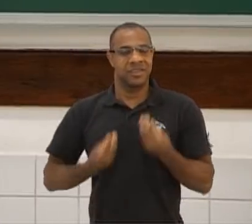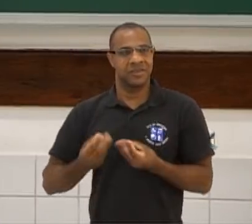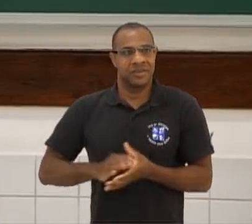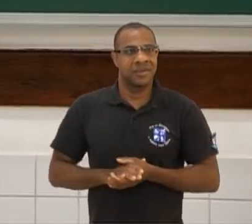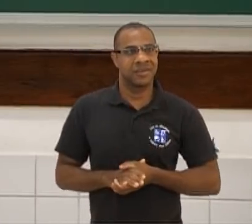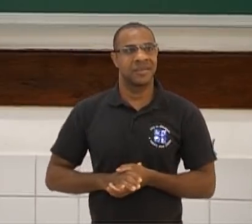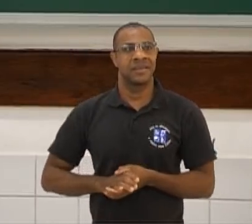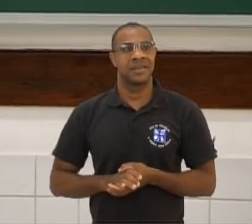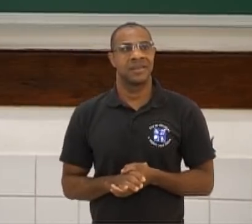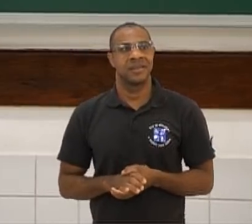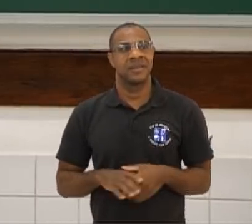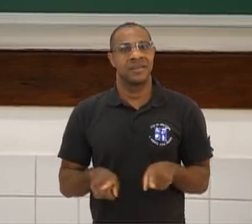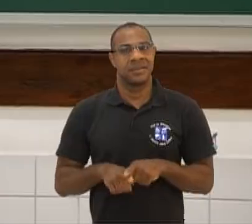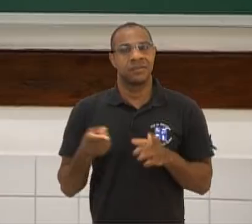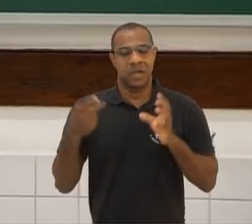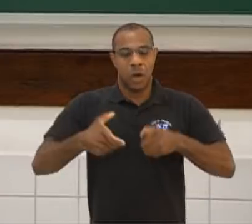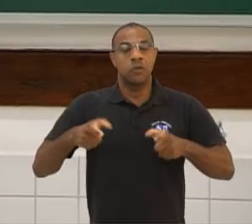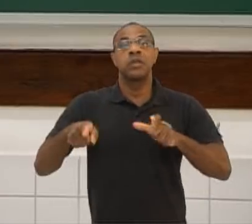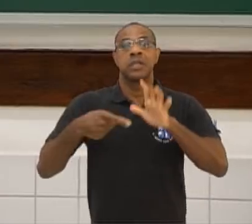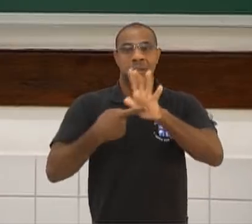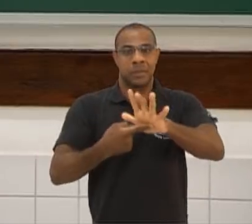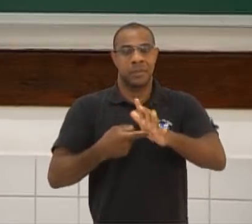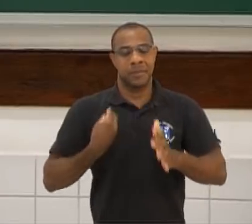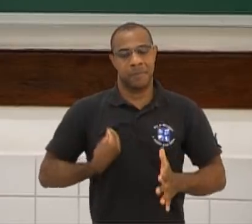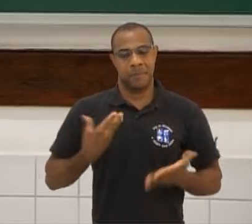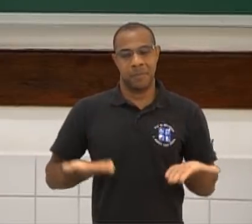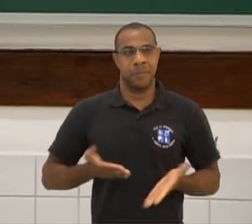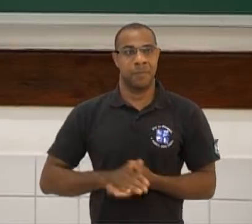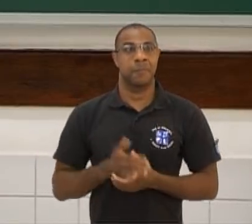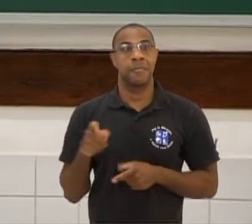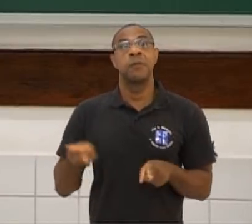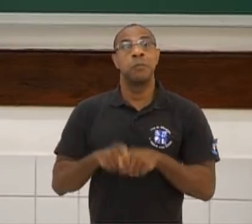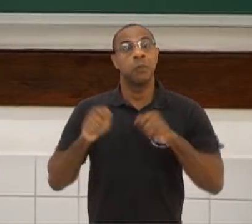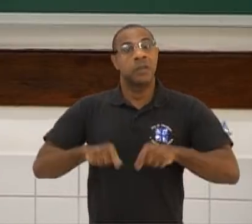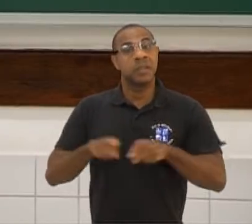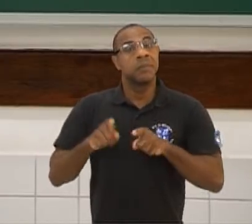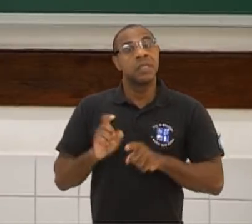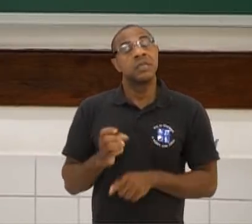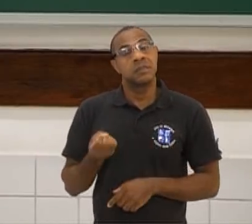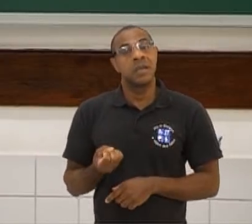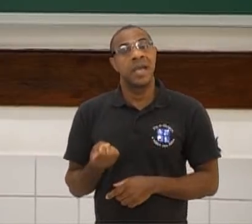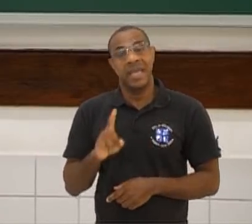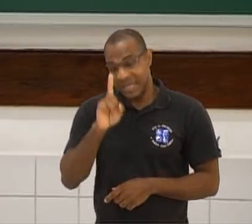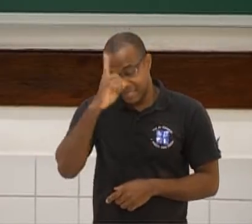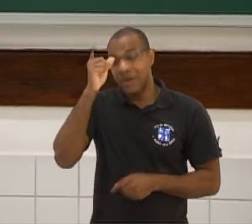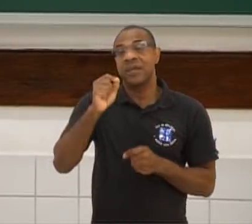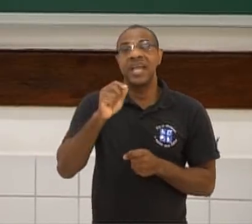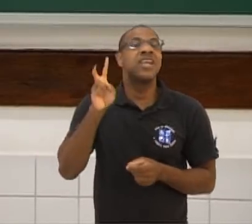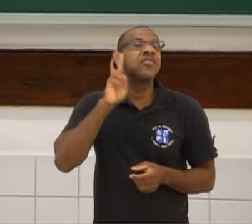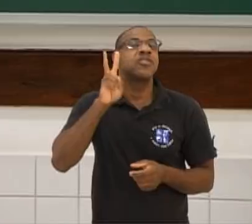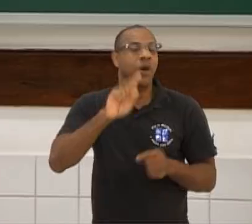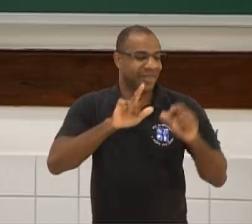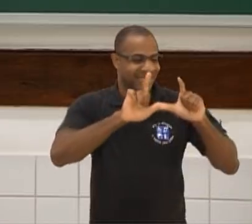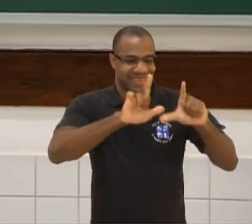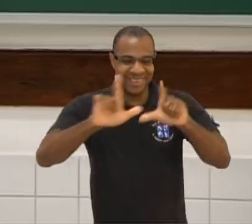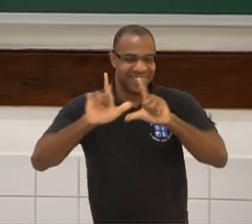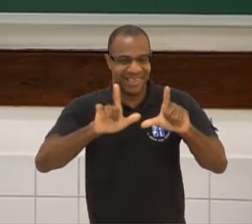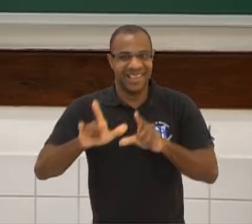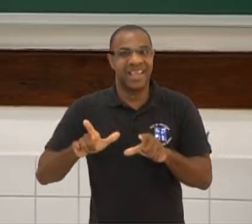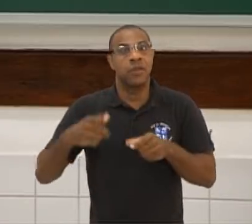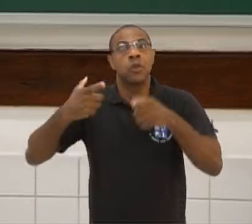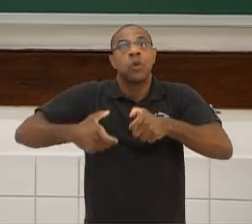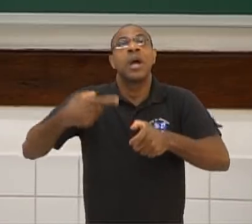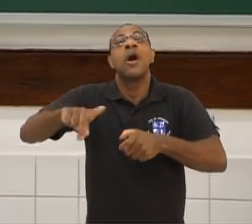na região que você realmente mora, né? Ou você pode também criar uma história em quadrinhos, né? Você desenhar, como essa